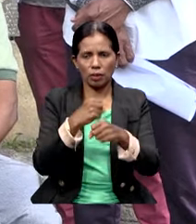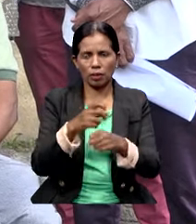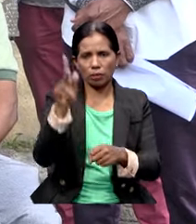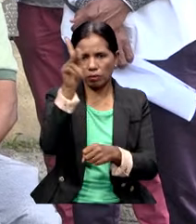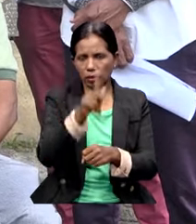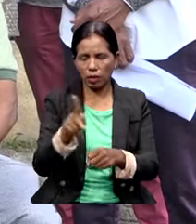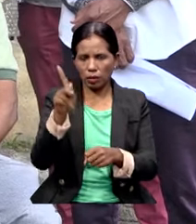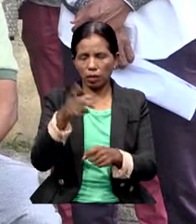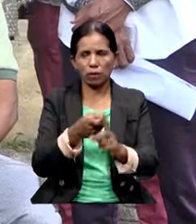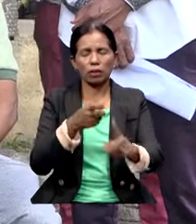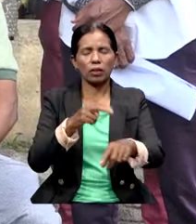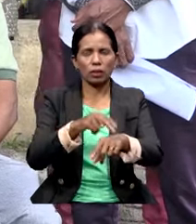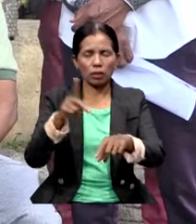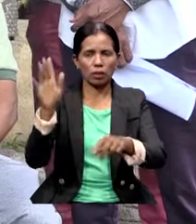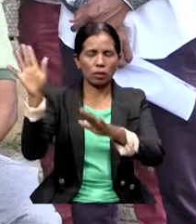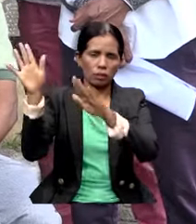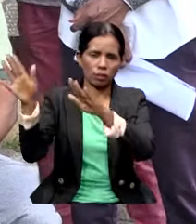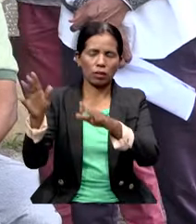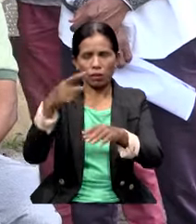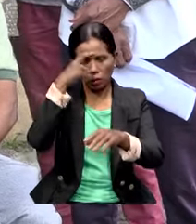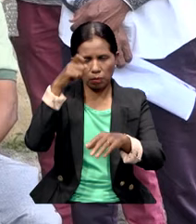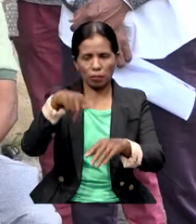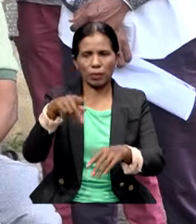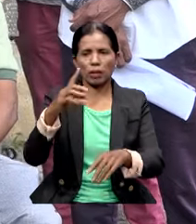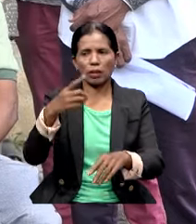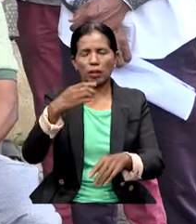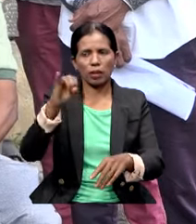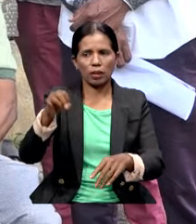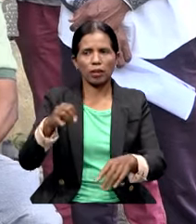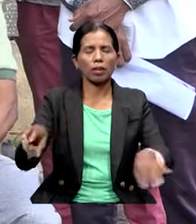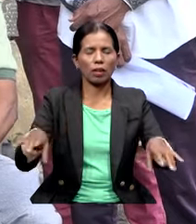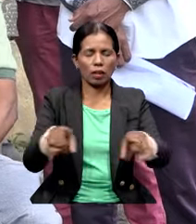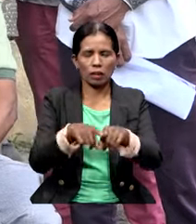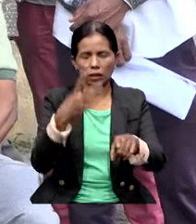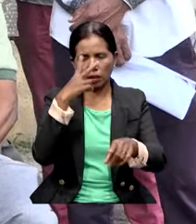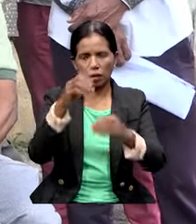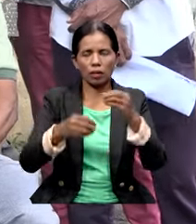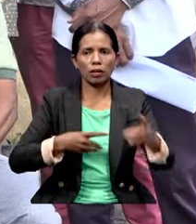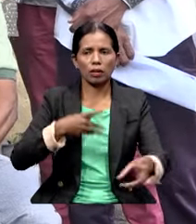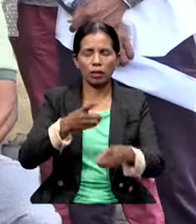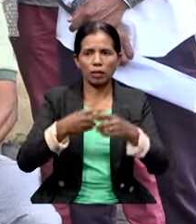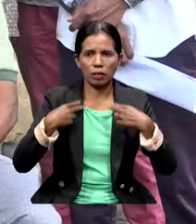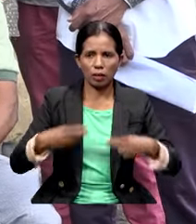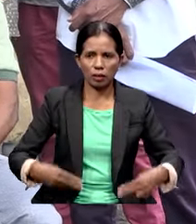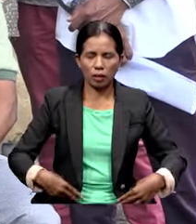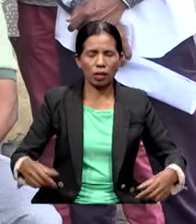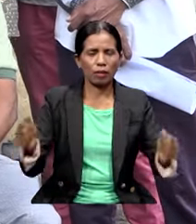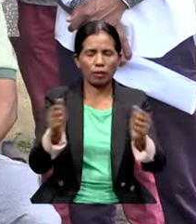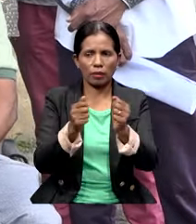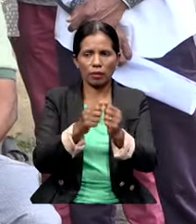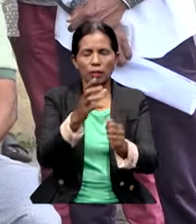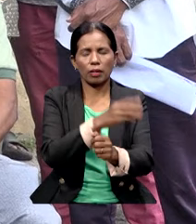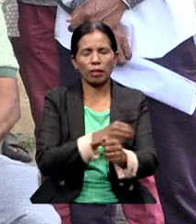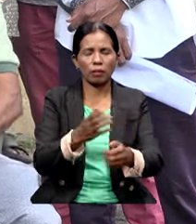fiscalização, husi nacional to base. Tama PDAZ, nia função no dar proteção de direitos humanos, hametin integridade, no